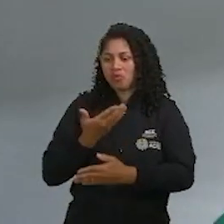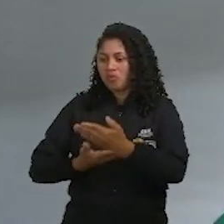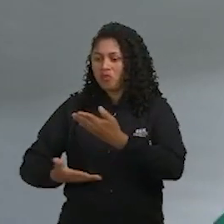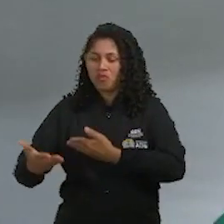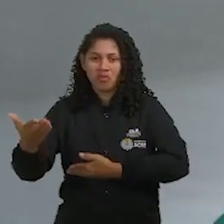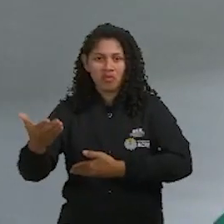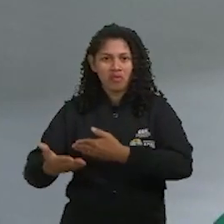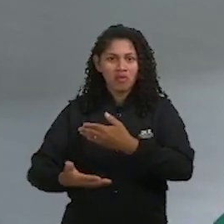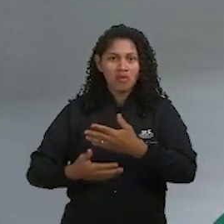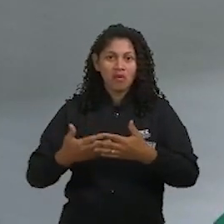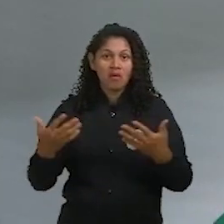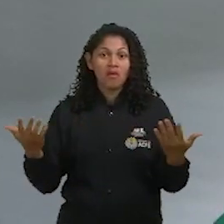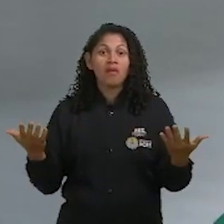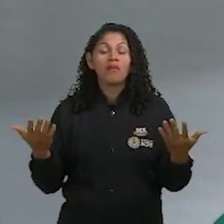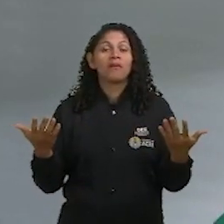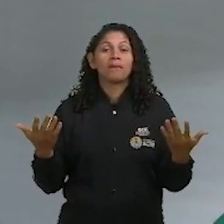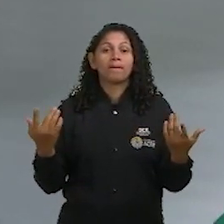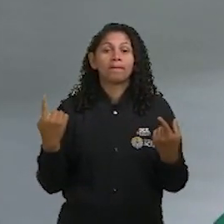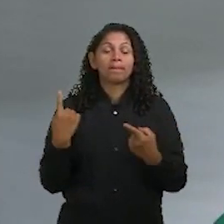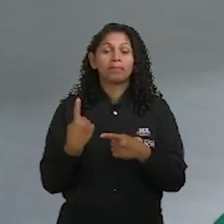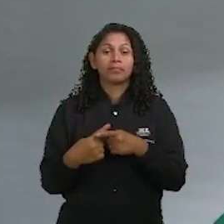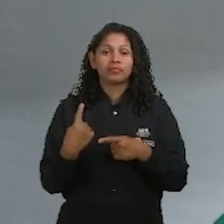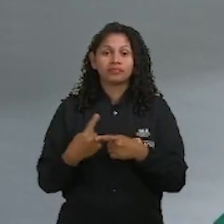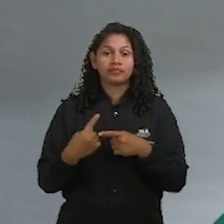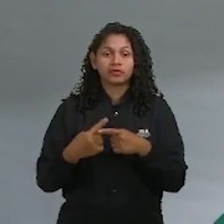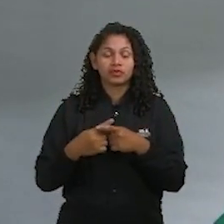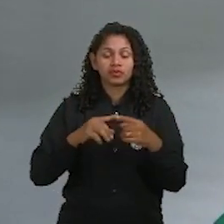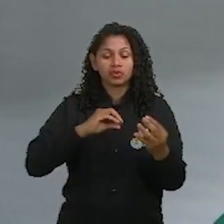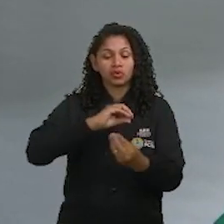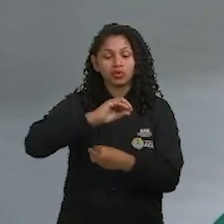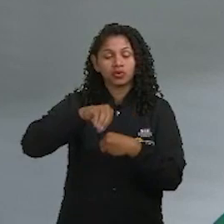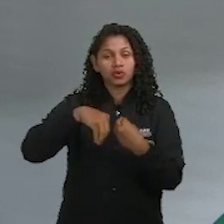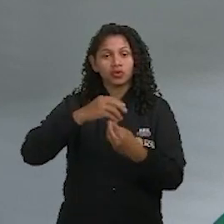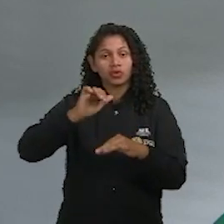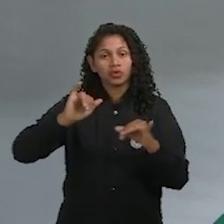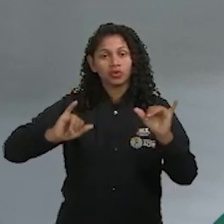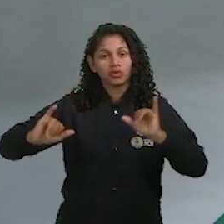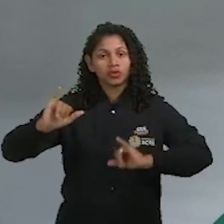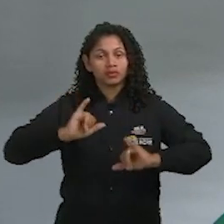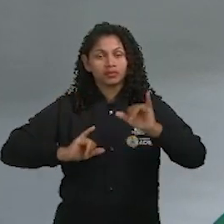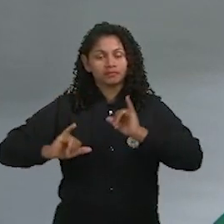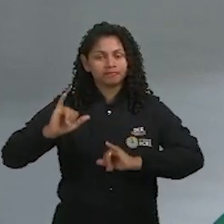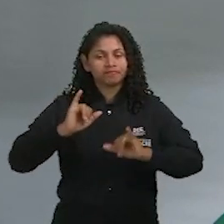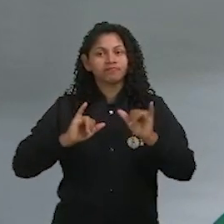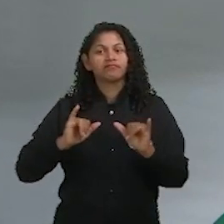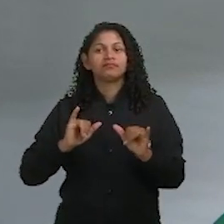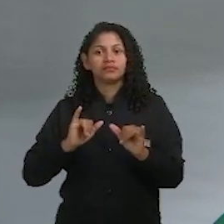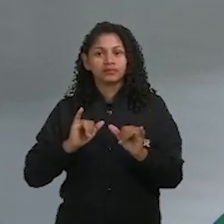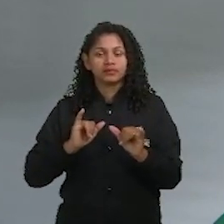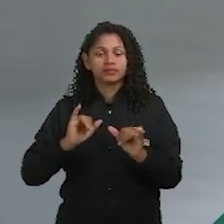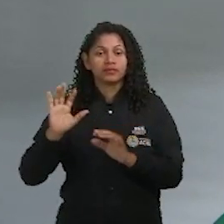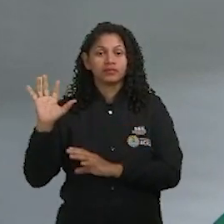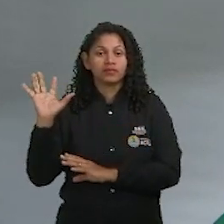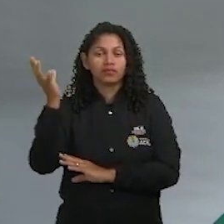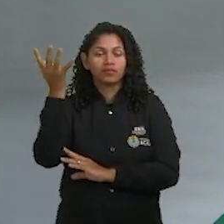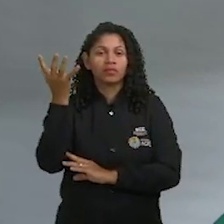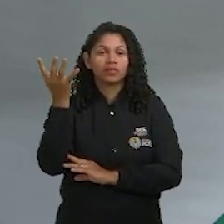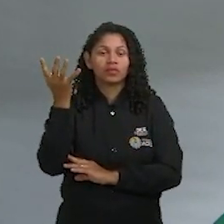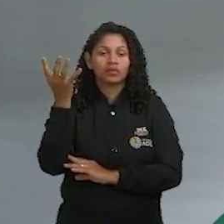elétrons, porque os compostos covalentes são aqueles compostos que vai acontecer